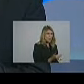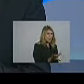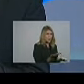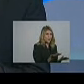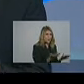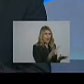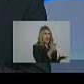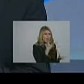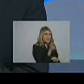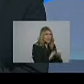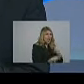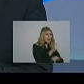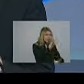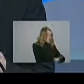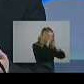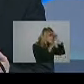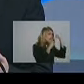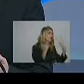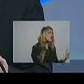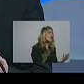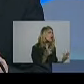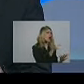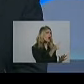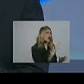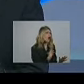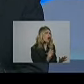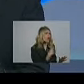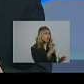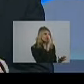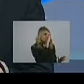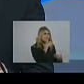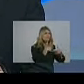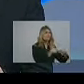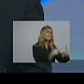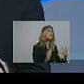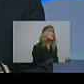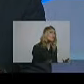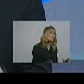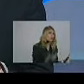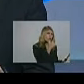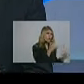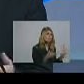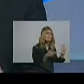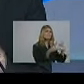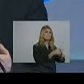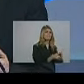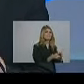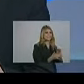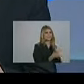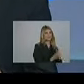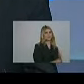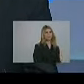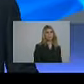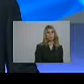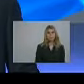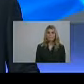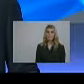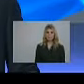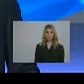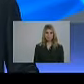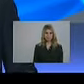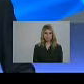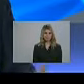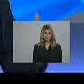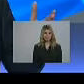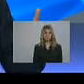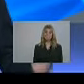o negócio da criatividade. Como você vai pretender fazer isso, aliando as questões de segurança?